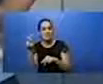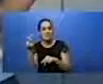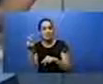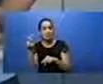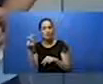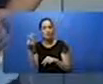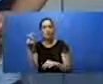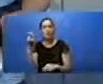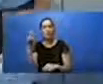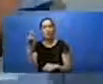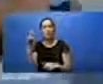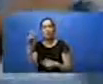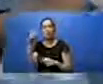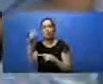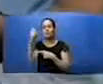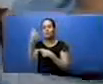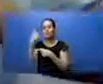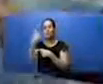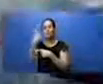sobre 2.